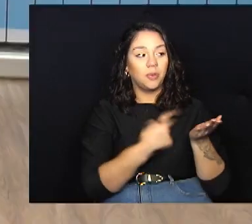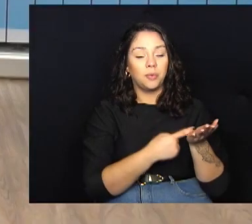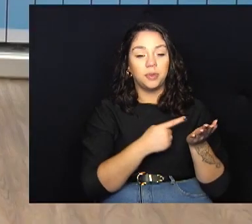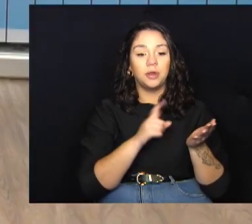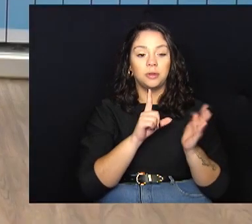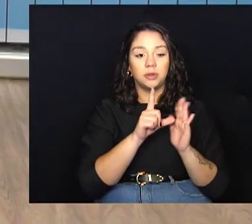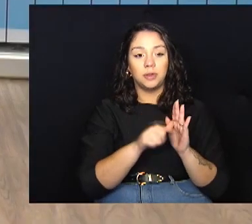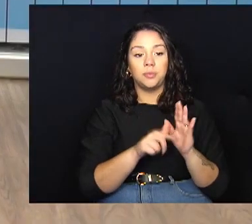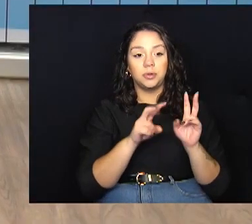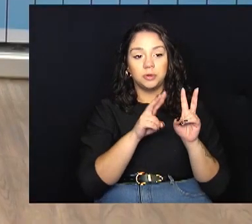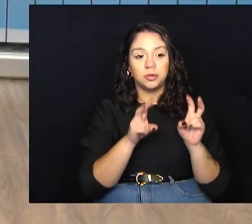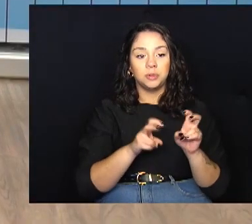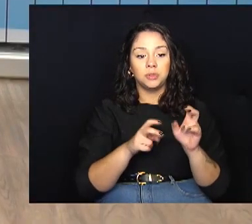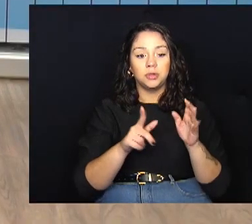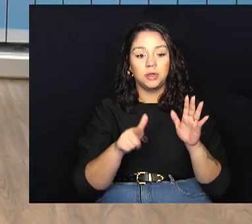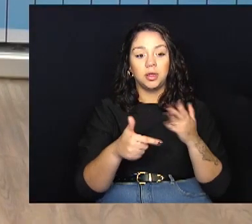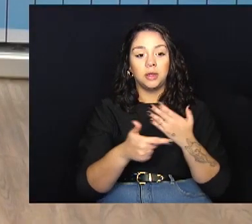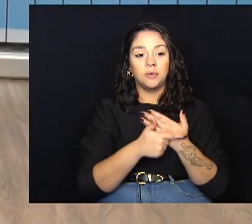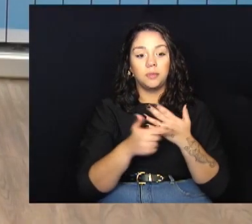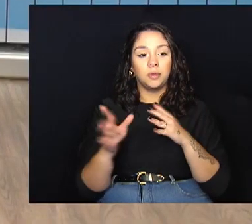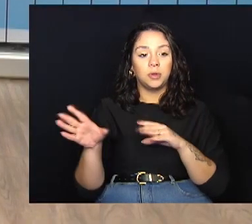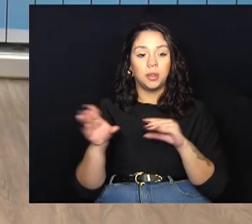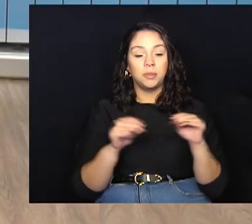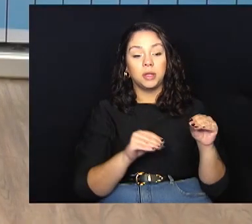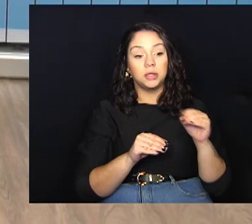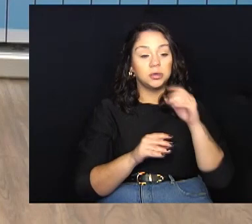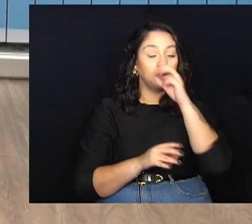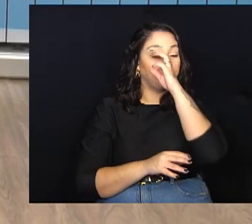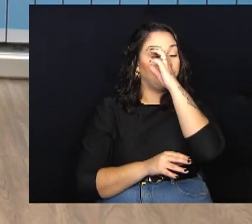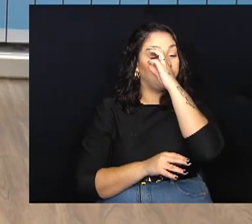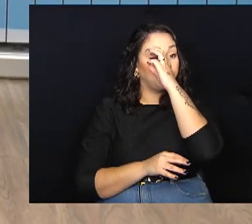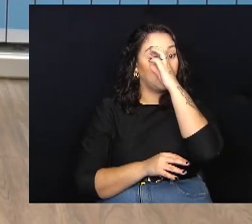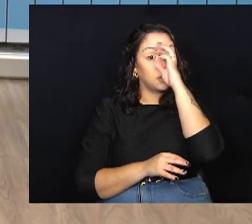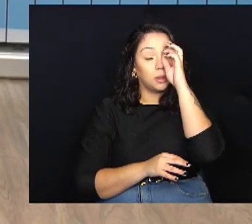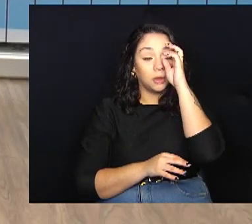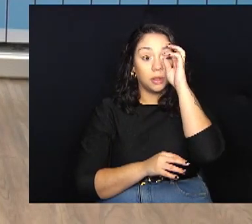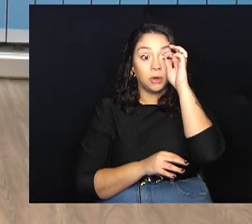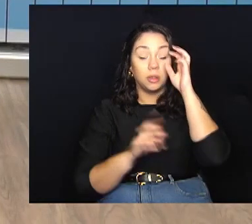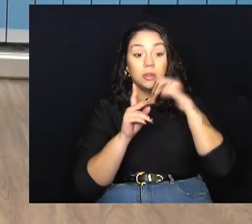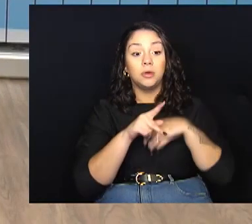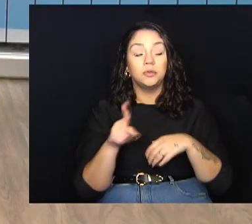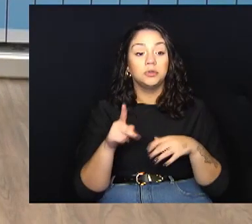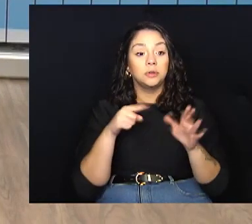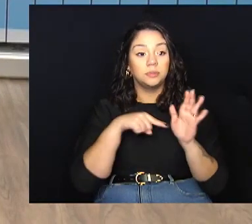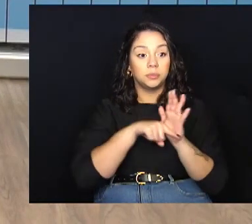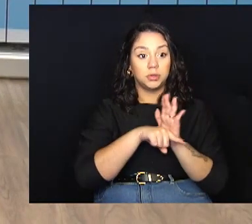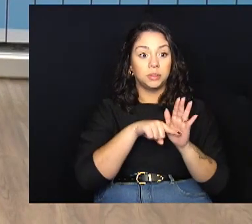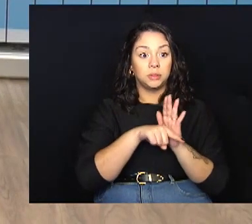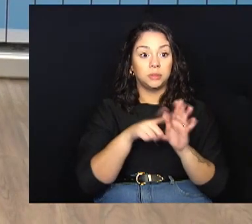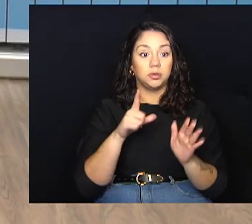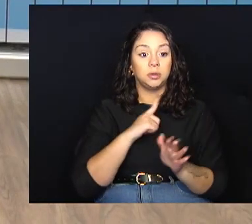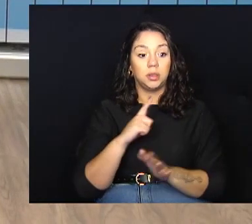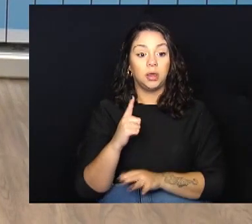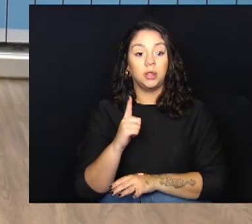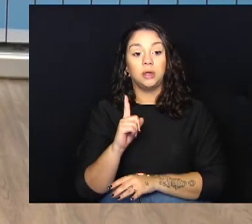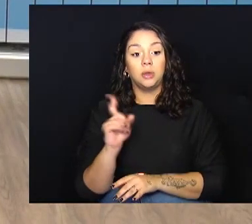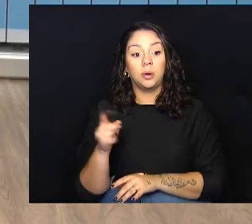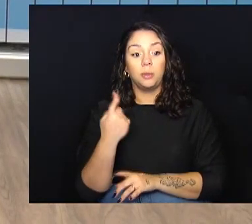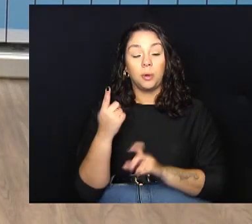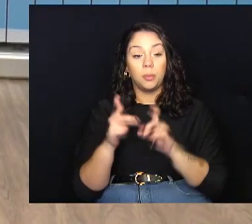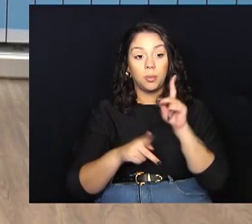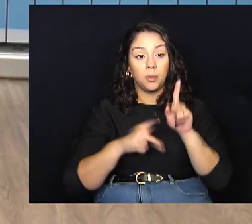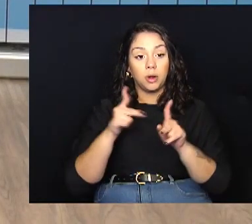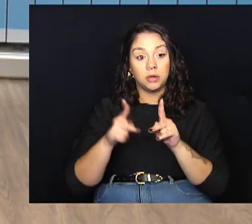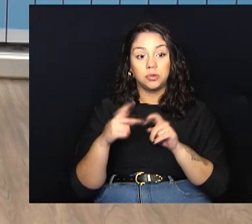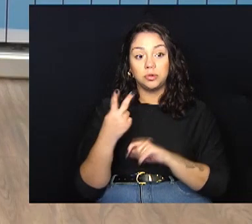então mais sobre este papel da migração agora Professor os pesquisadores eles estimavam uma população